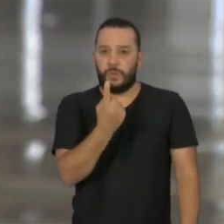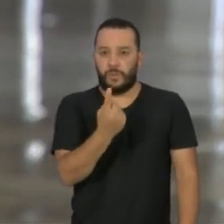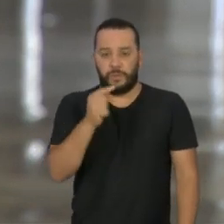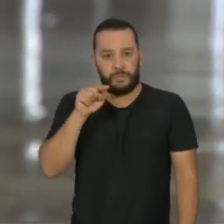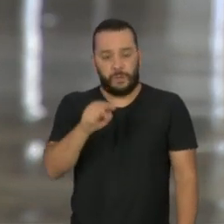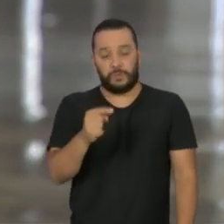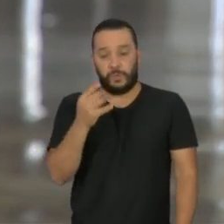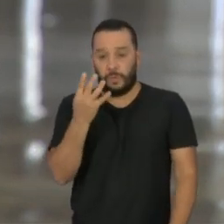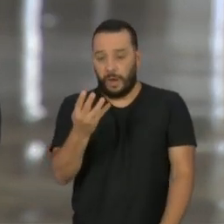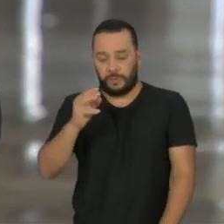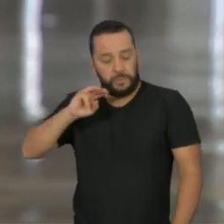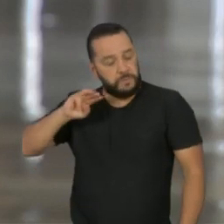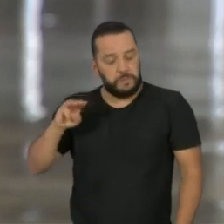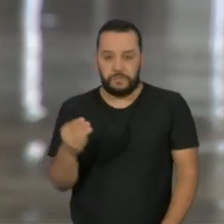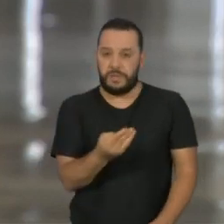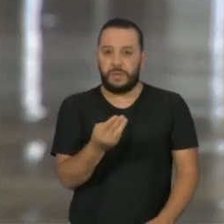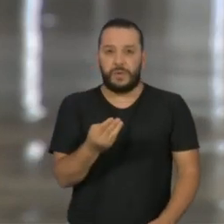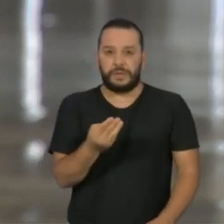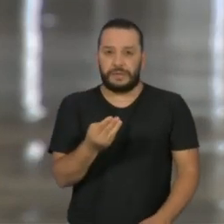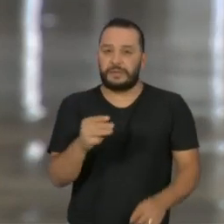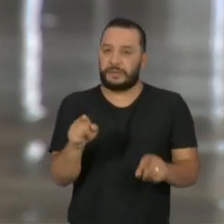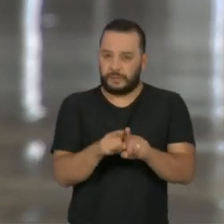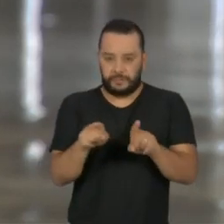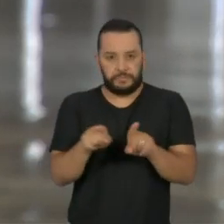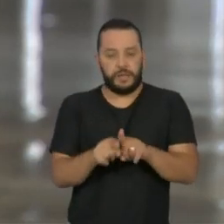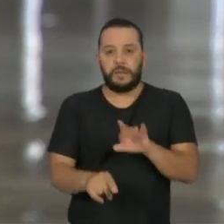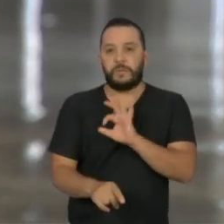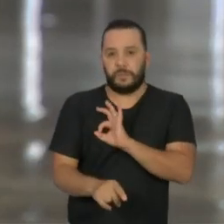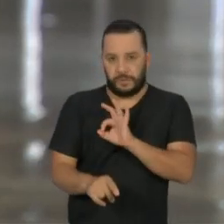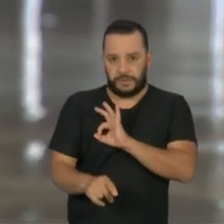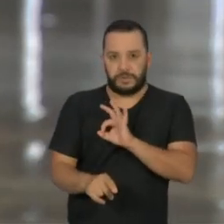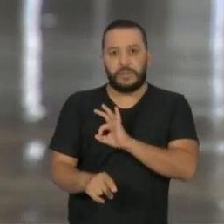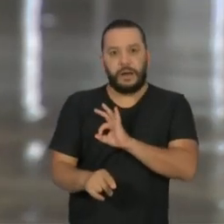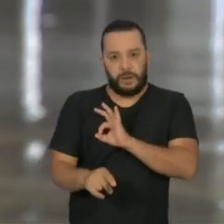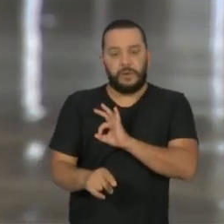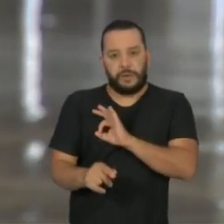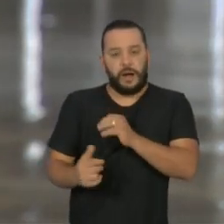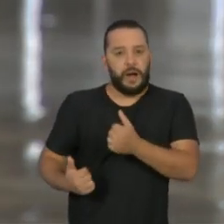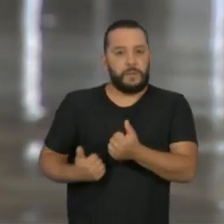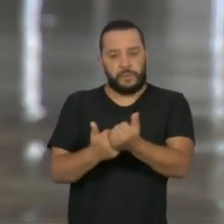força policial que esteja atrelado aos serviços de saúde também.